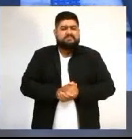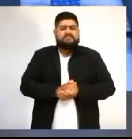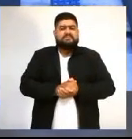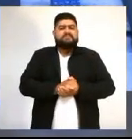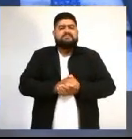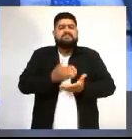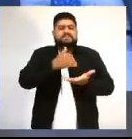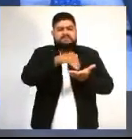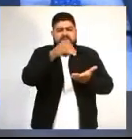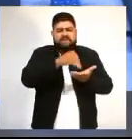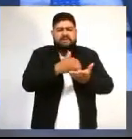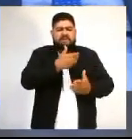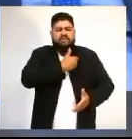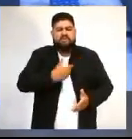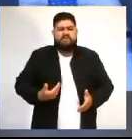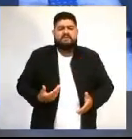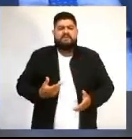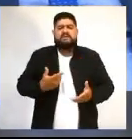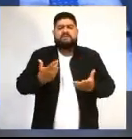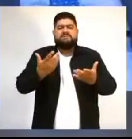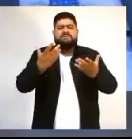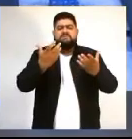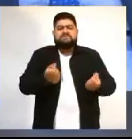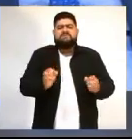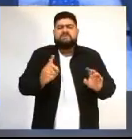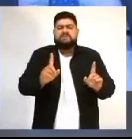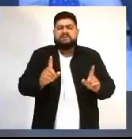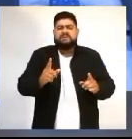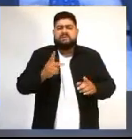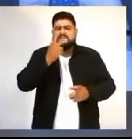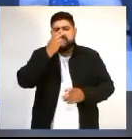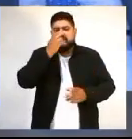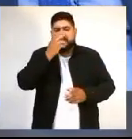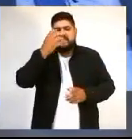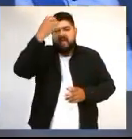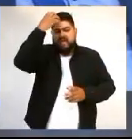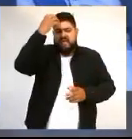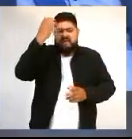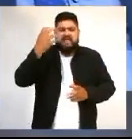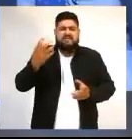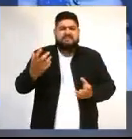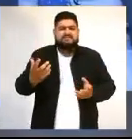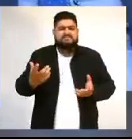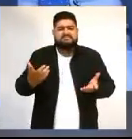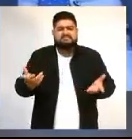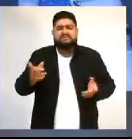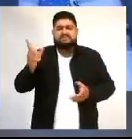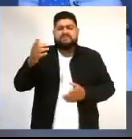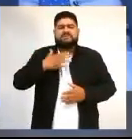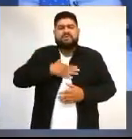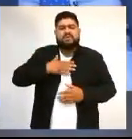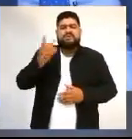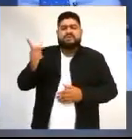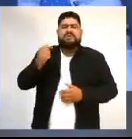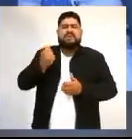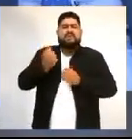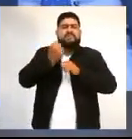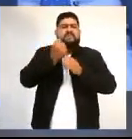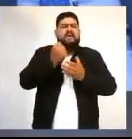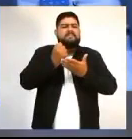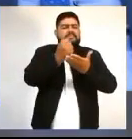o secretário de governo, parece que tem um rei na barriga. Eu sei que Vossa Excelência tem um grande apreço por ele, apoiou o